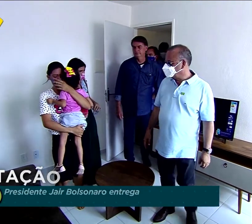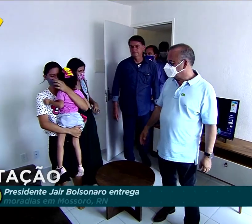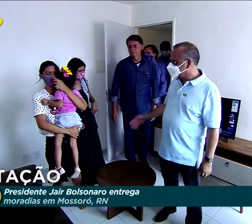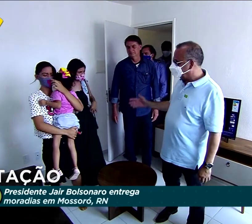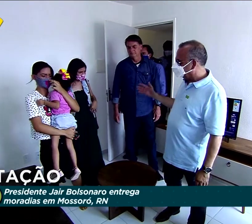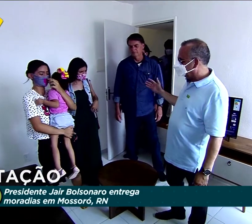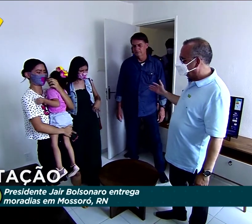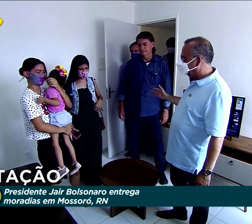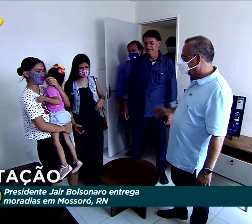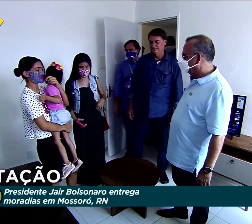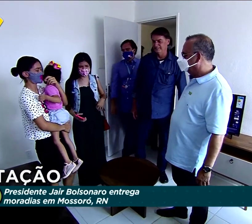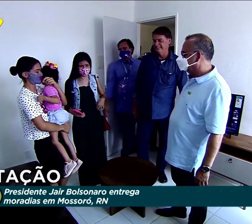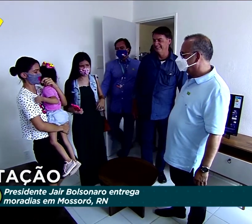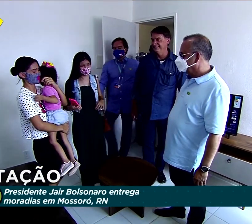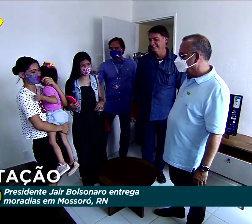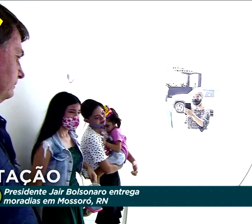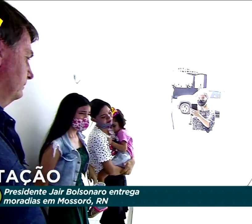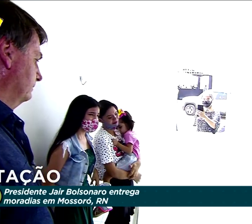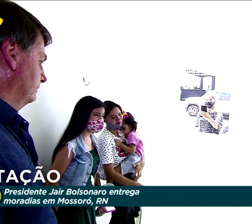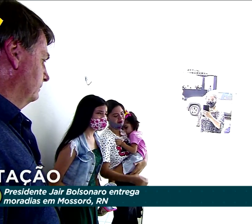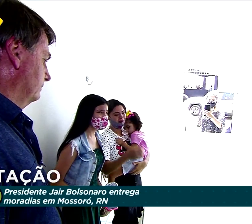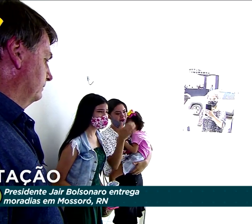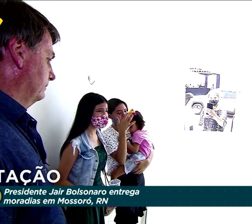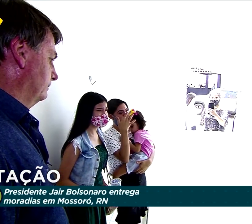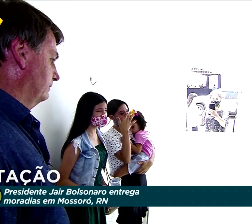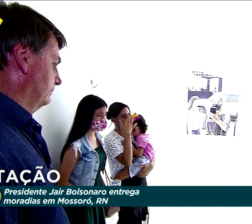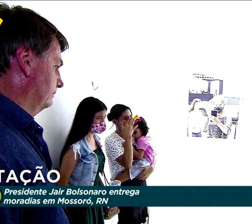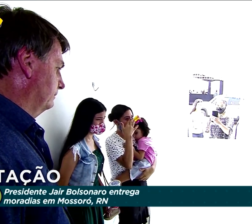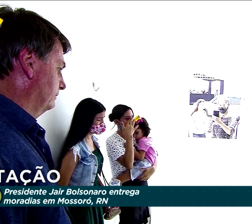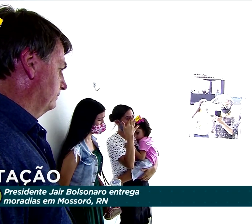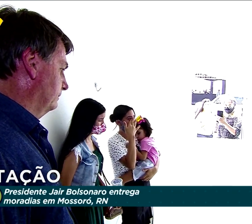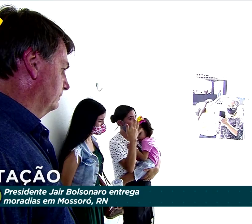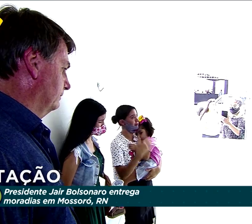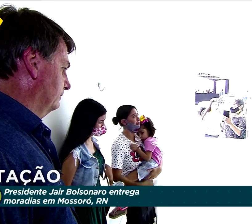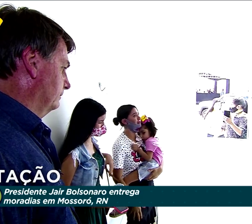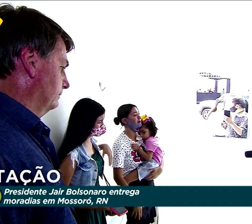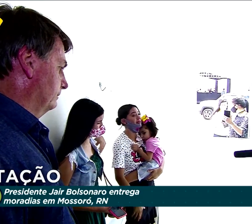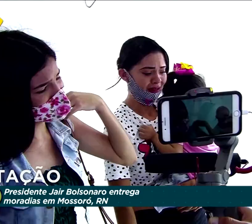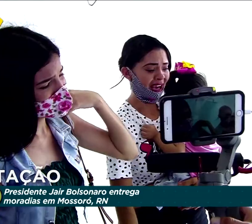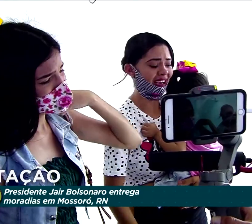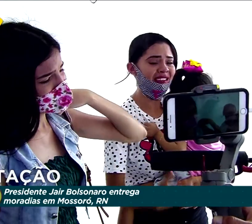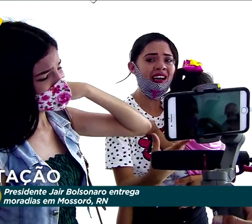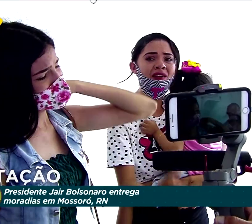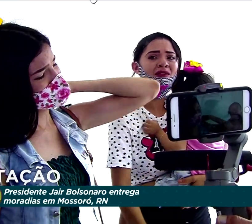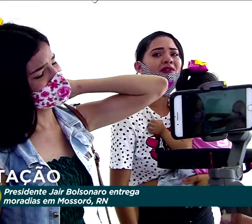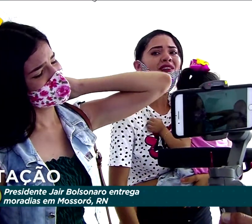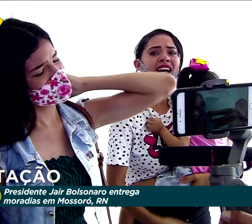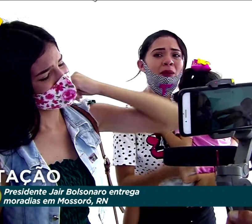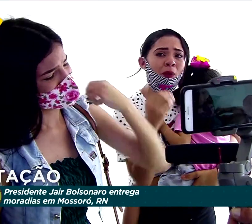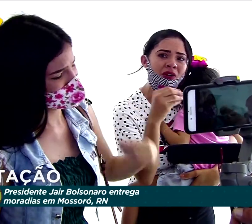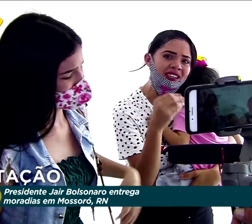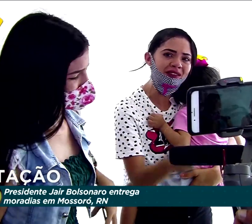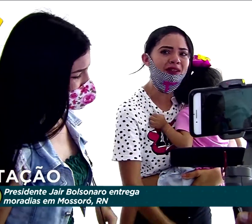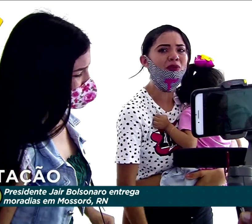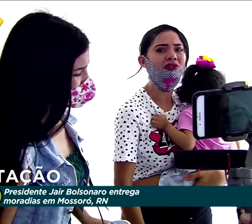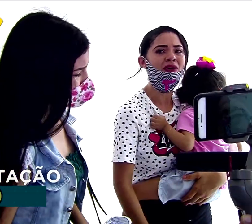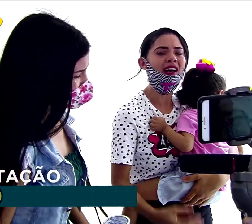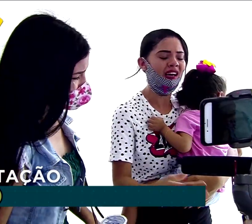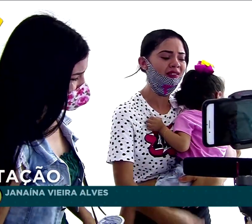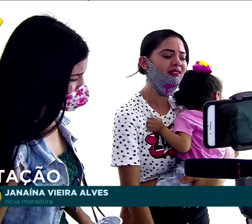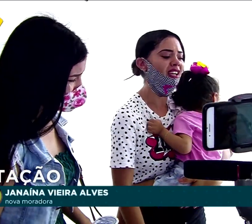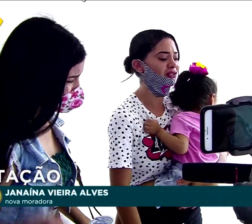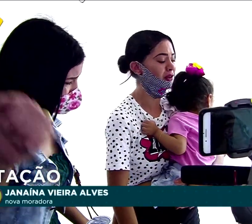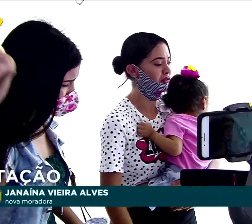apartamentos, um deles o da Janaína, que recebeu as chaves e a visita do próprio presidente. A cada um, cada pouquinho que